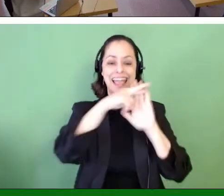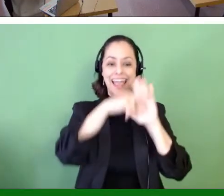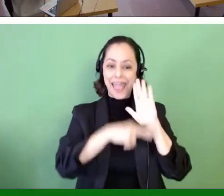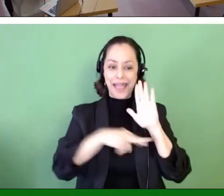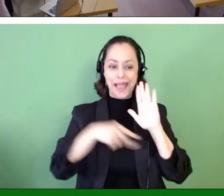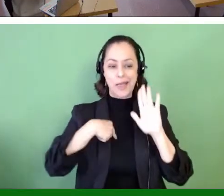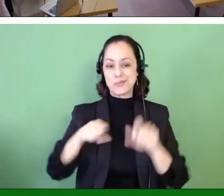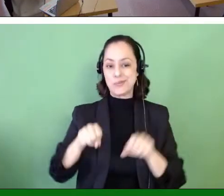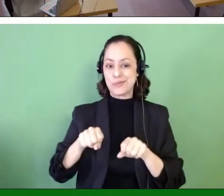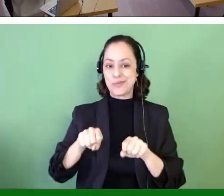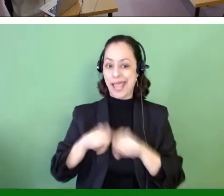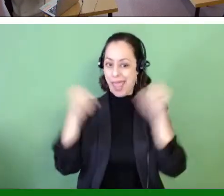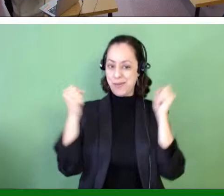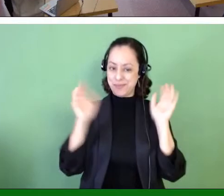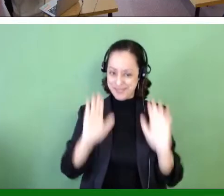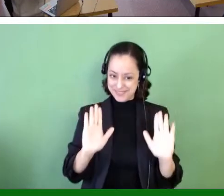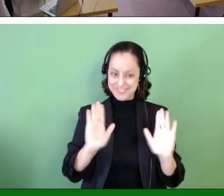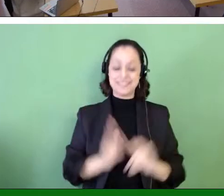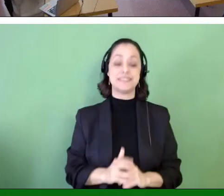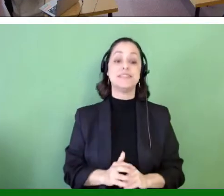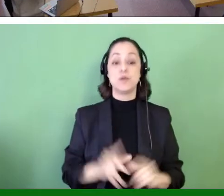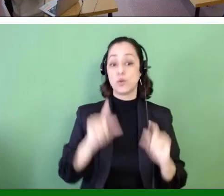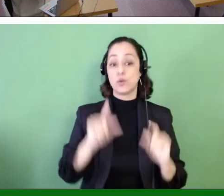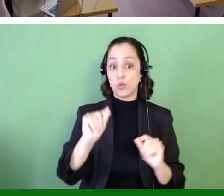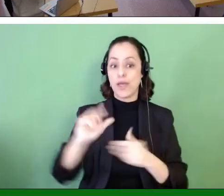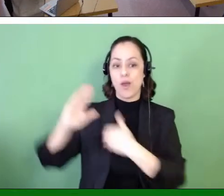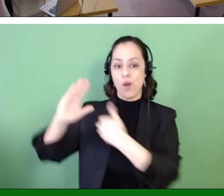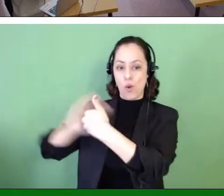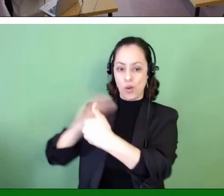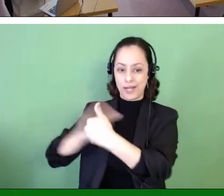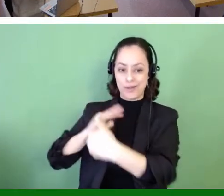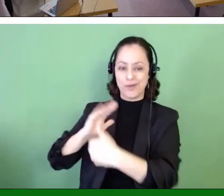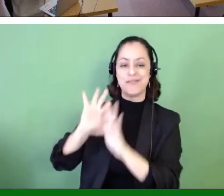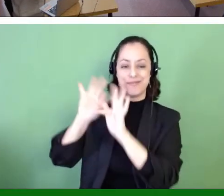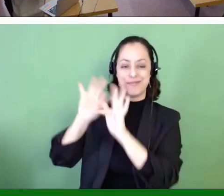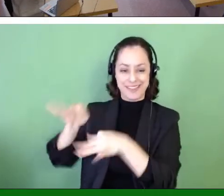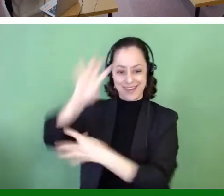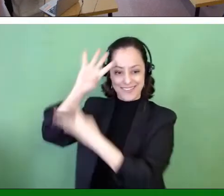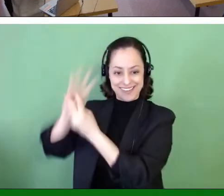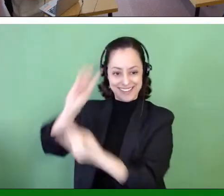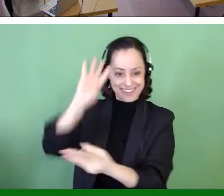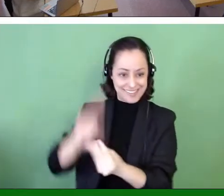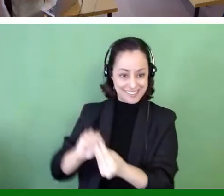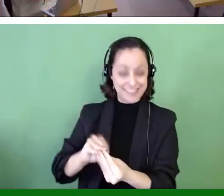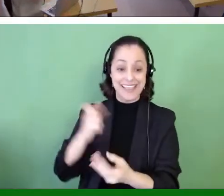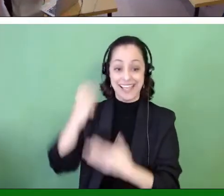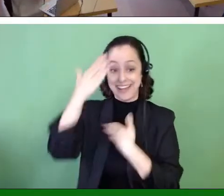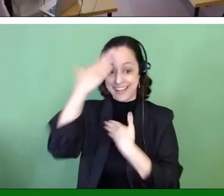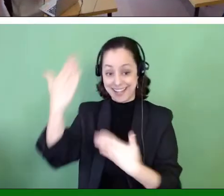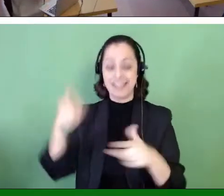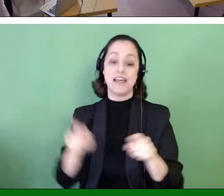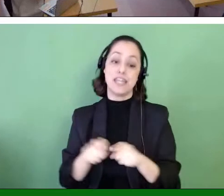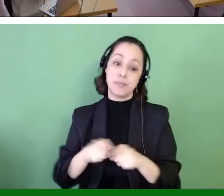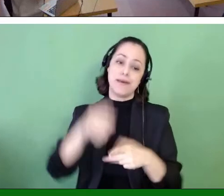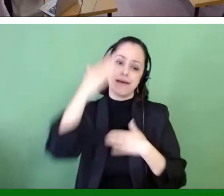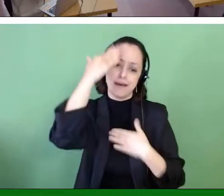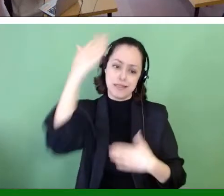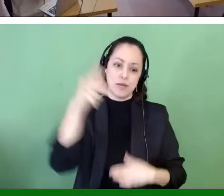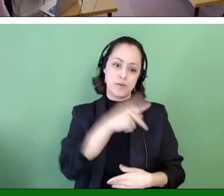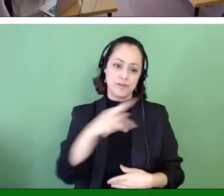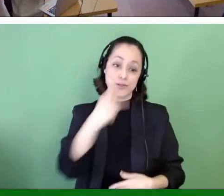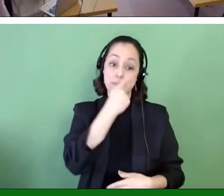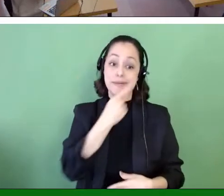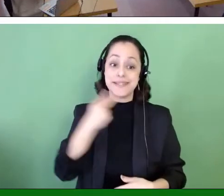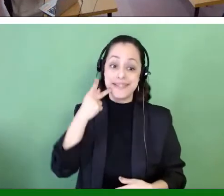infinitamente aos meus orientadores, que faremos isso no final, mas também aos professores, à disponibilidade, professora Patrícia, professora Neiva,